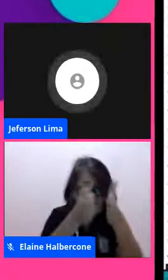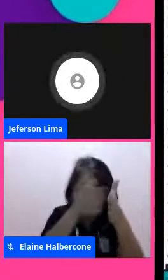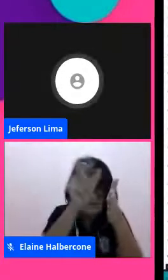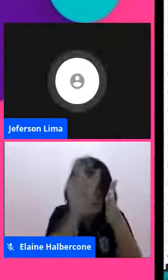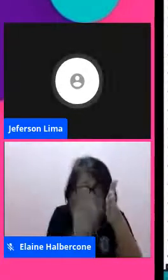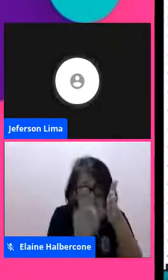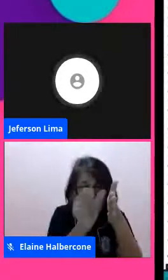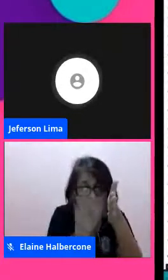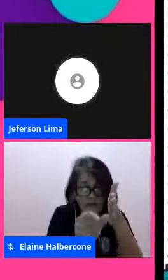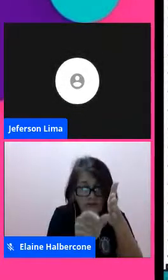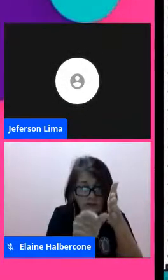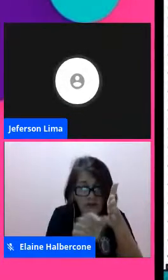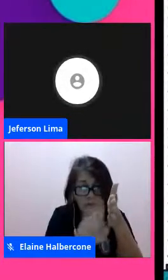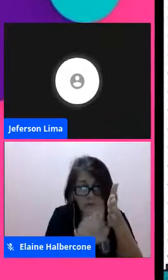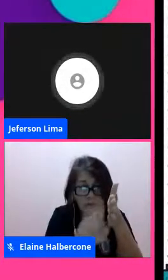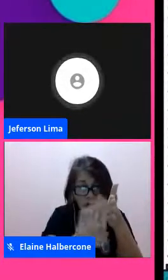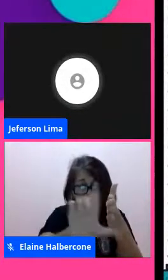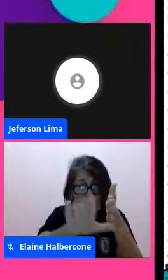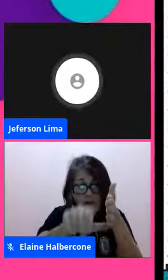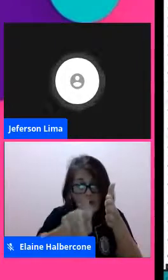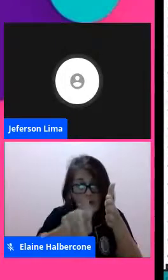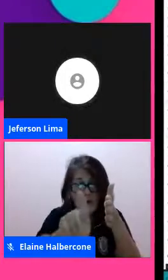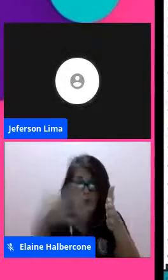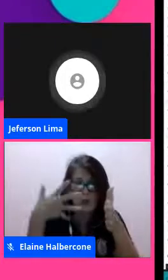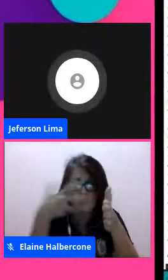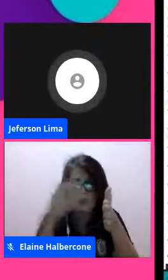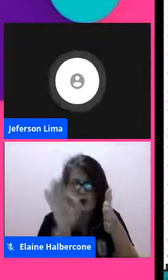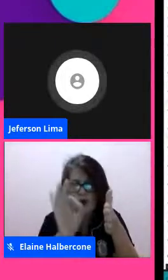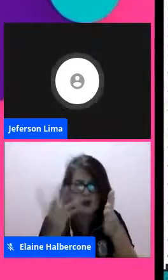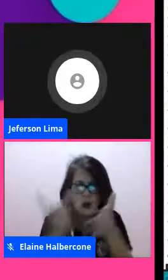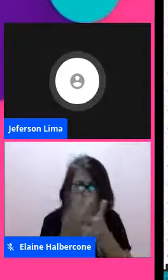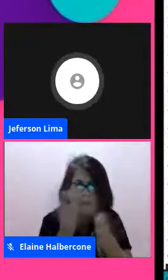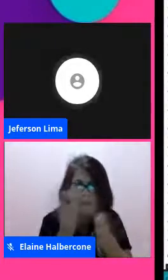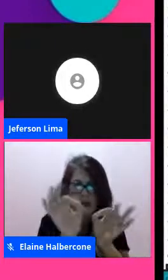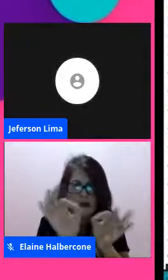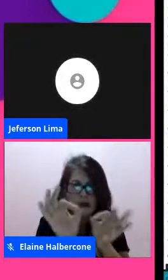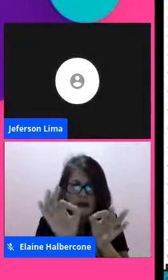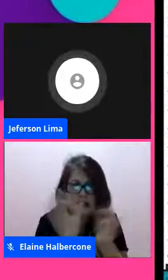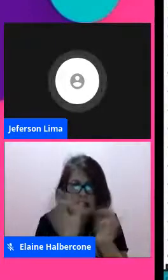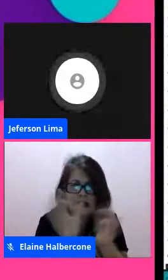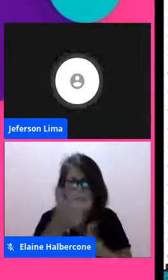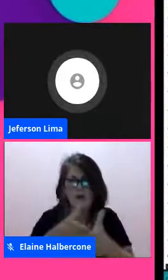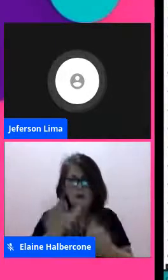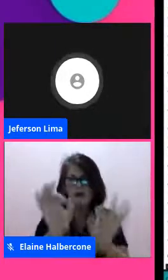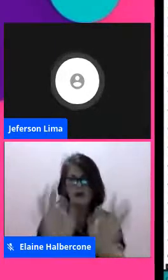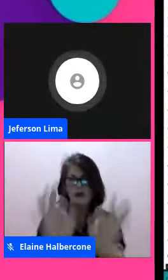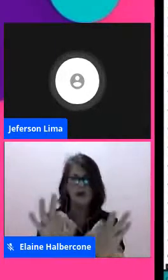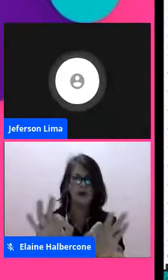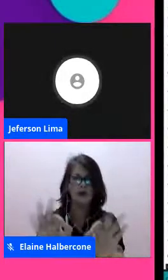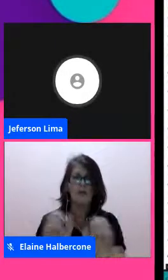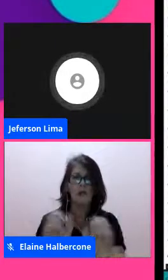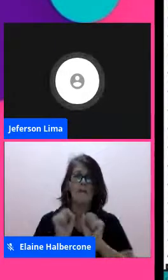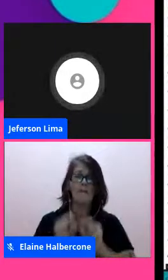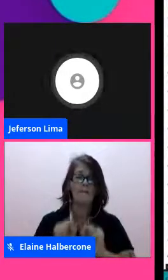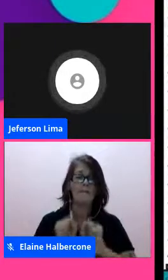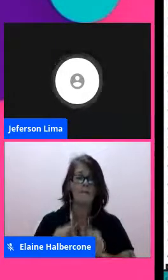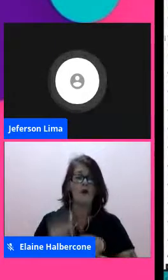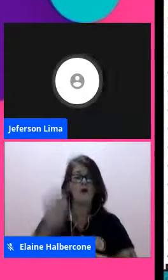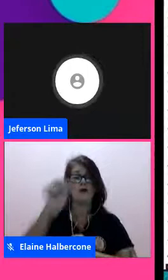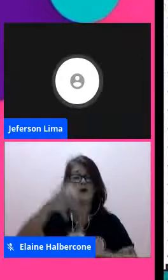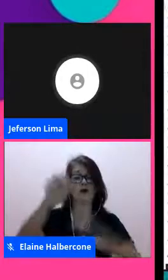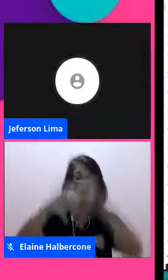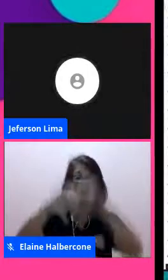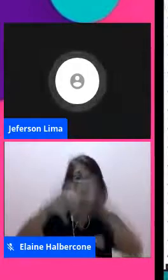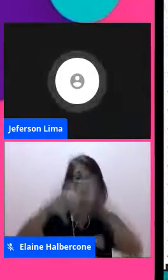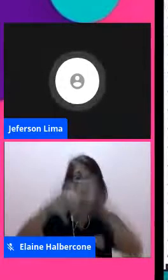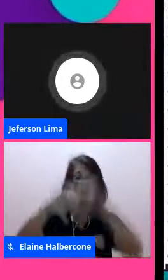tá lá o nosso blink, né? Bonitinho aqui acontecendo, sem o nosso menor problema. Então, a gente pode sim utilizar a interface do